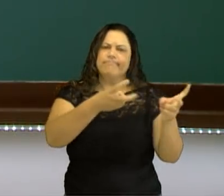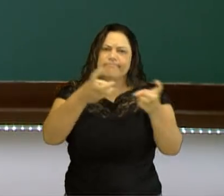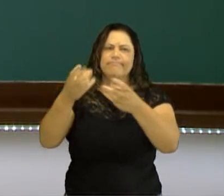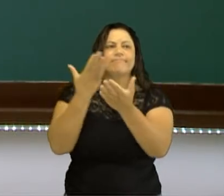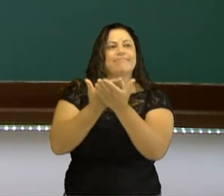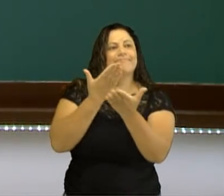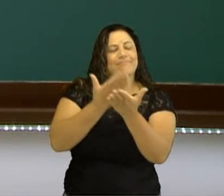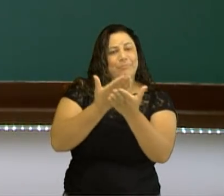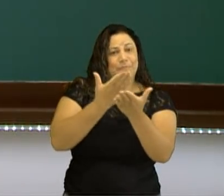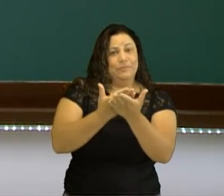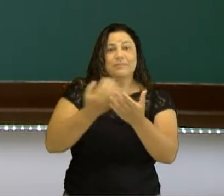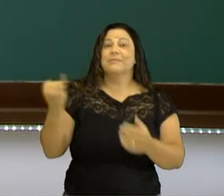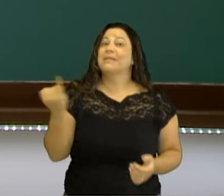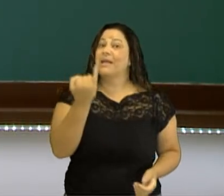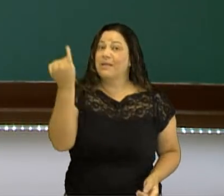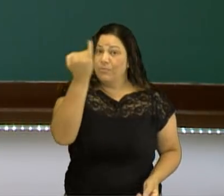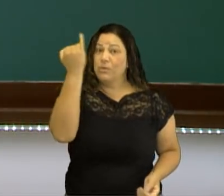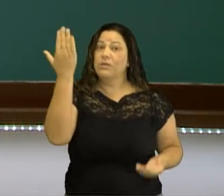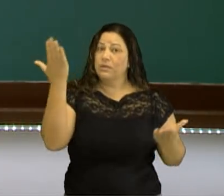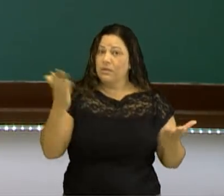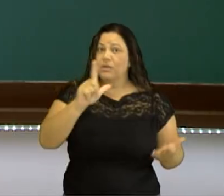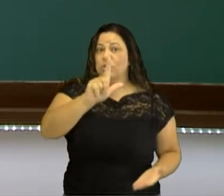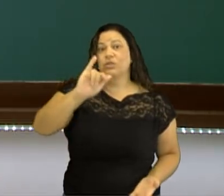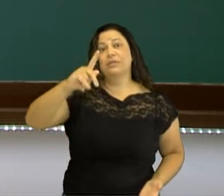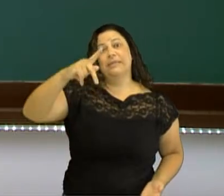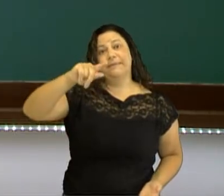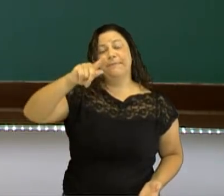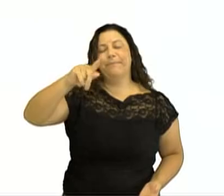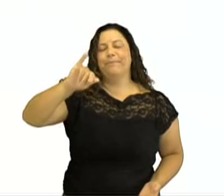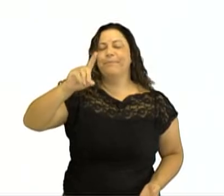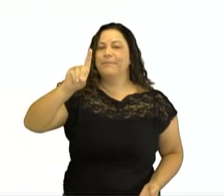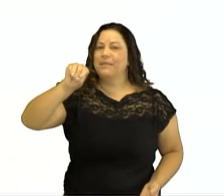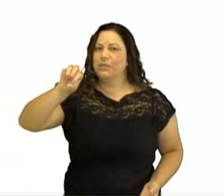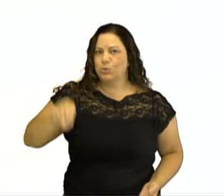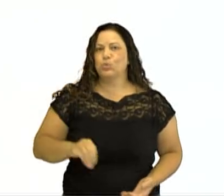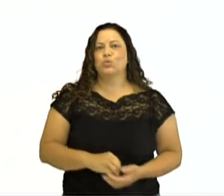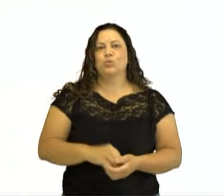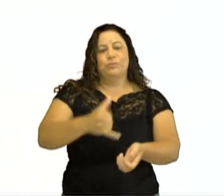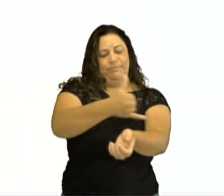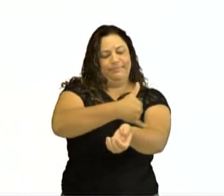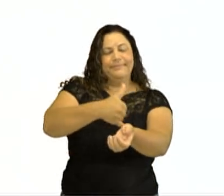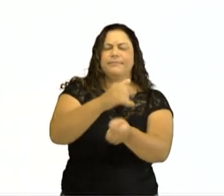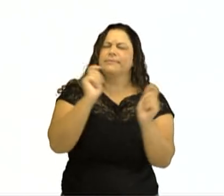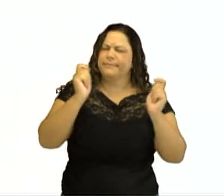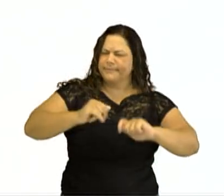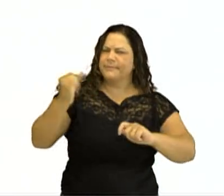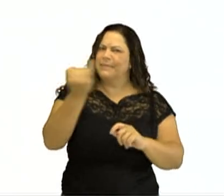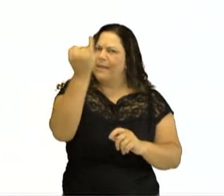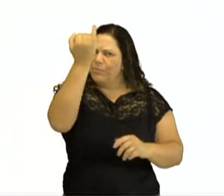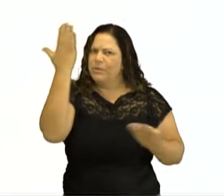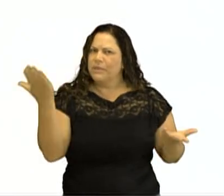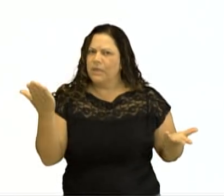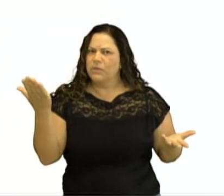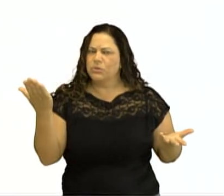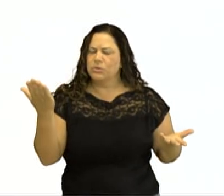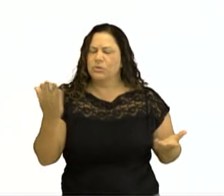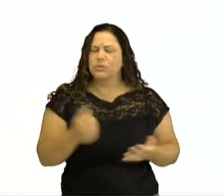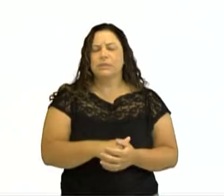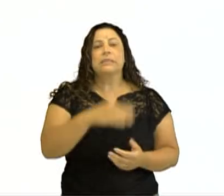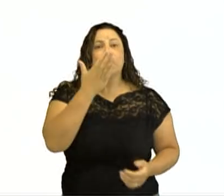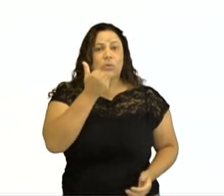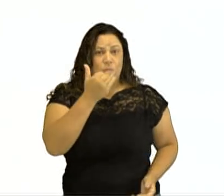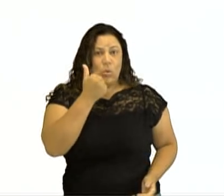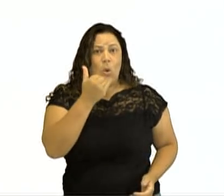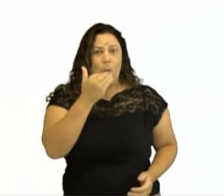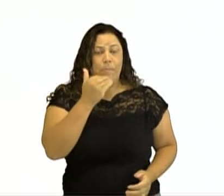que os lipídios são importantes. Então, é recomendável consumir com moderação os alimentos ricos em lipídios.